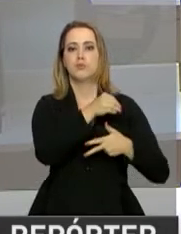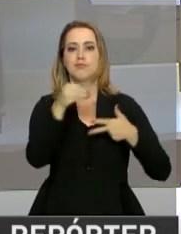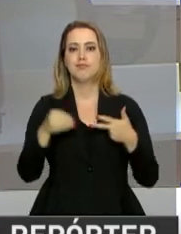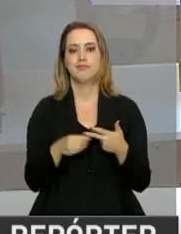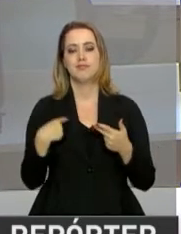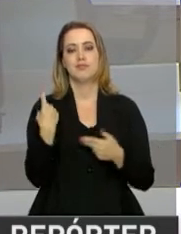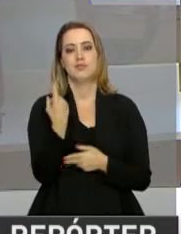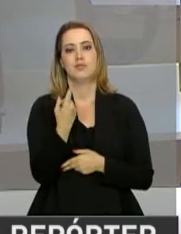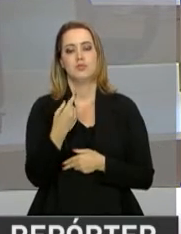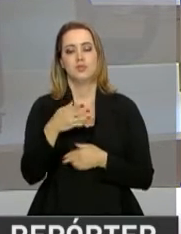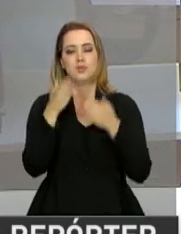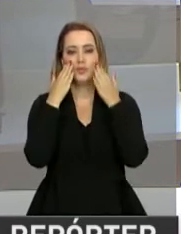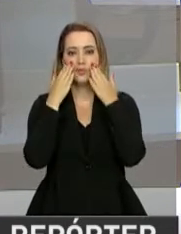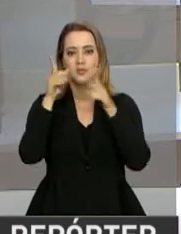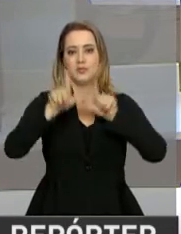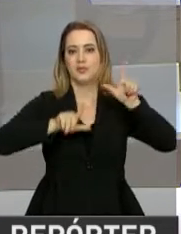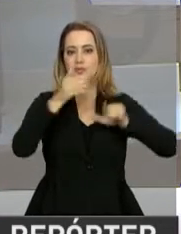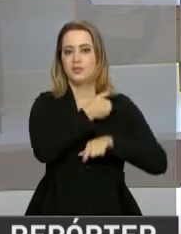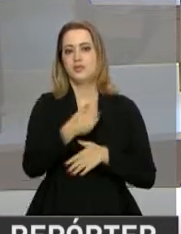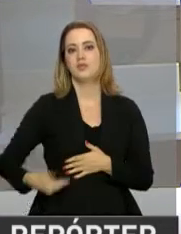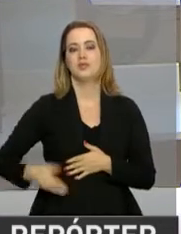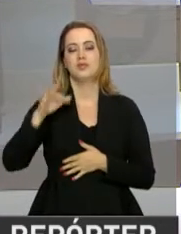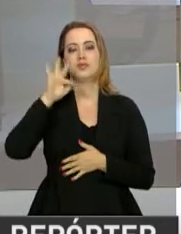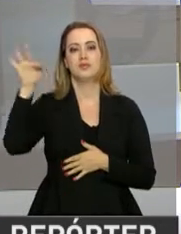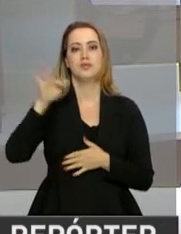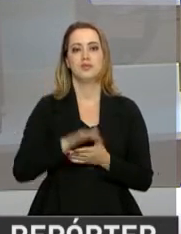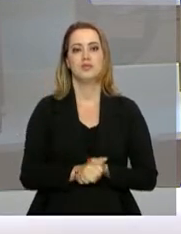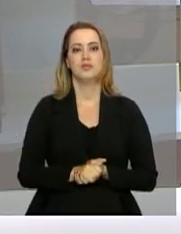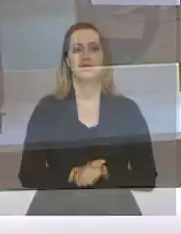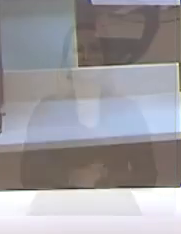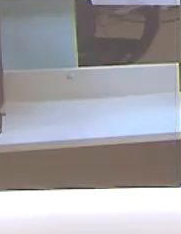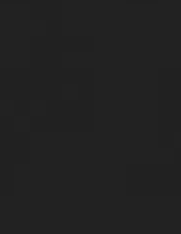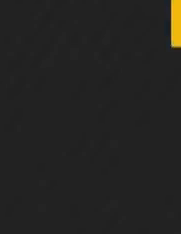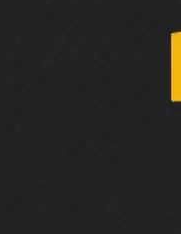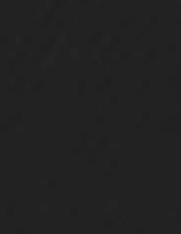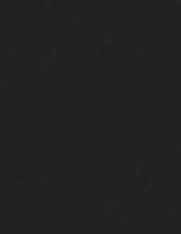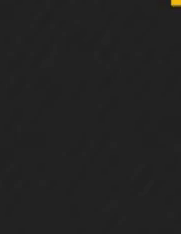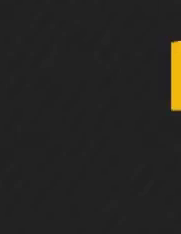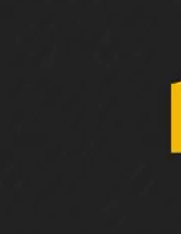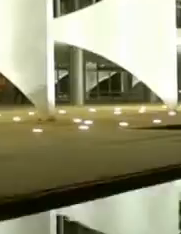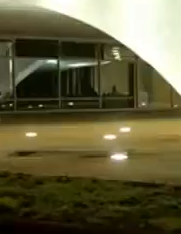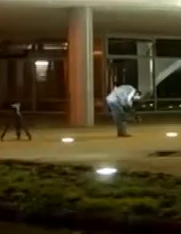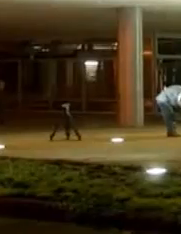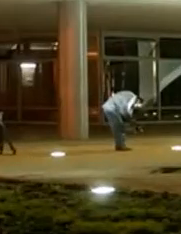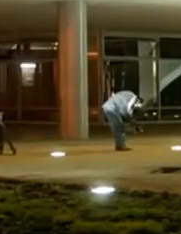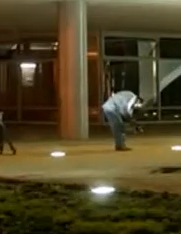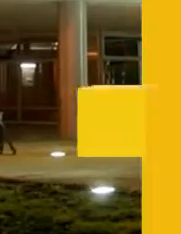gente fica por aqui, NBR, a TV do Governo Federal.